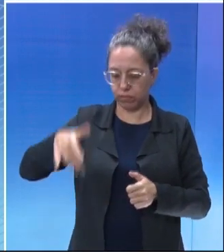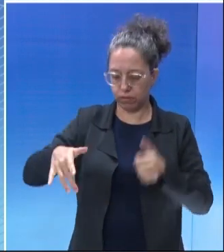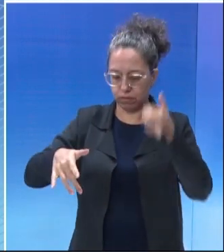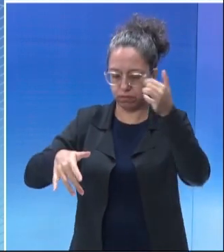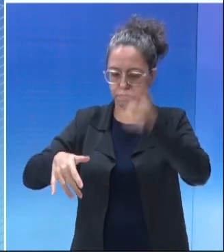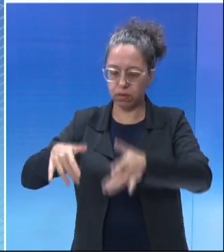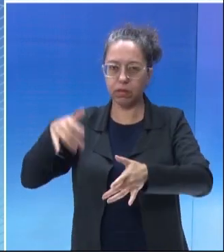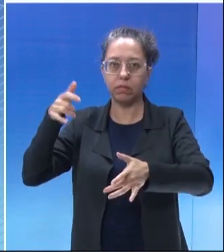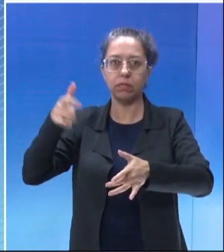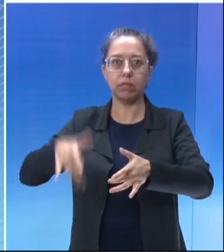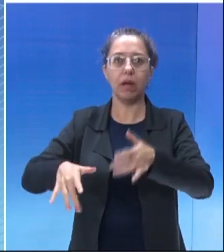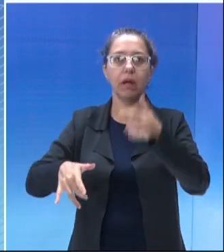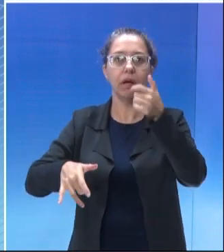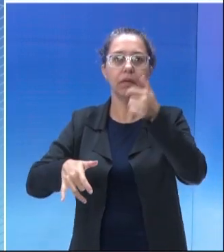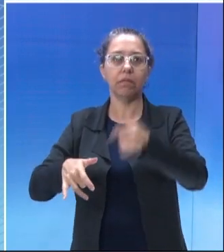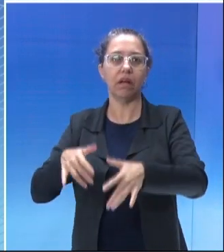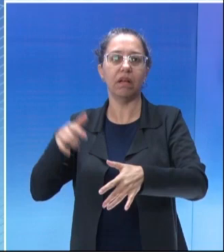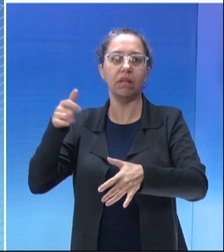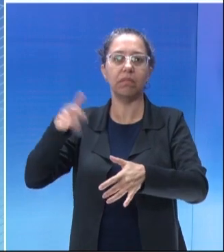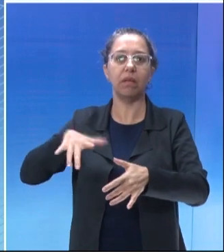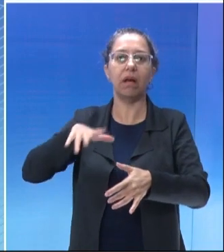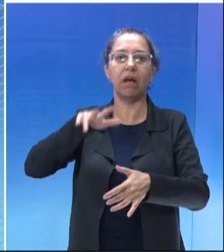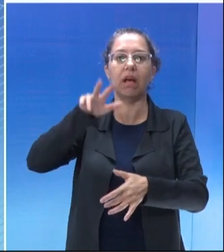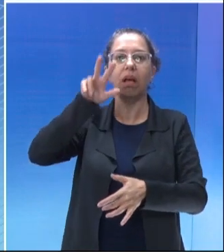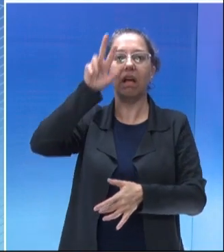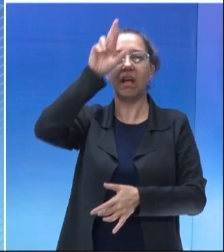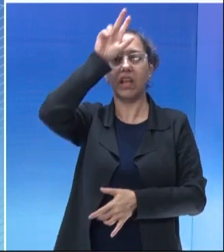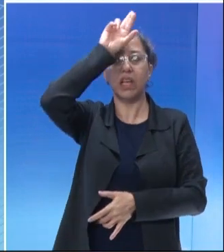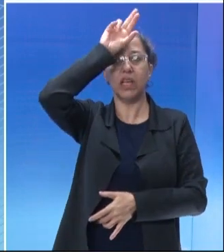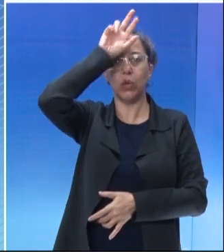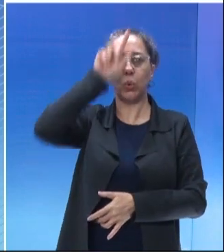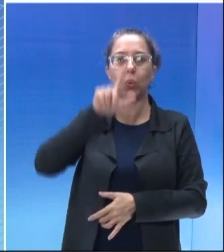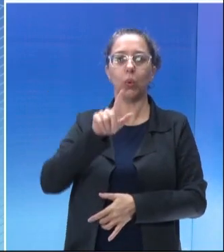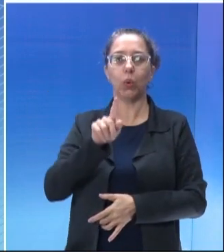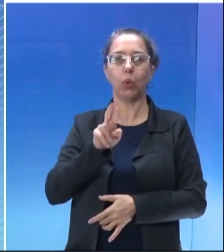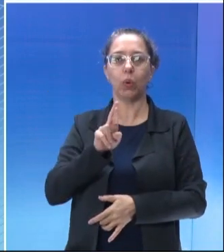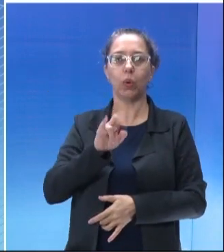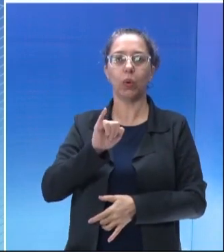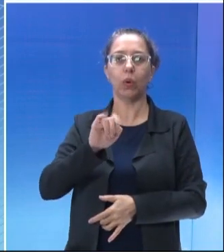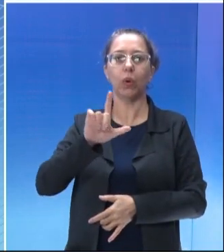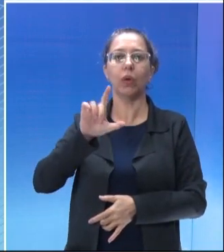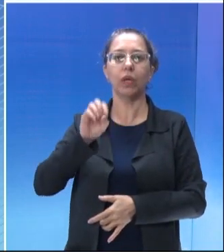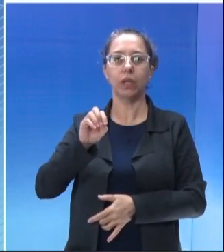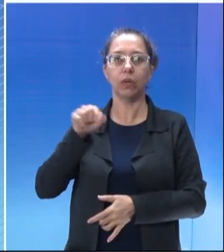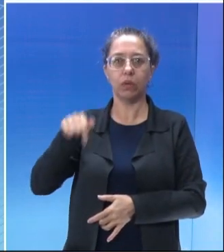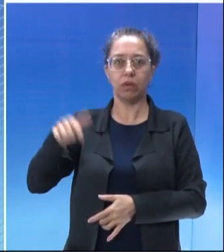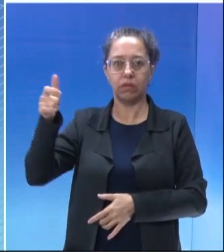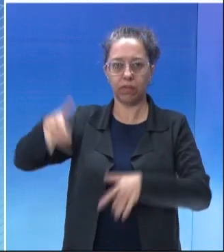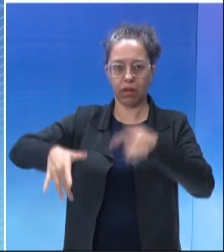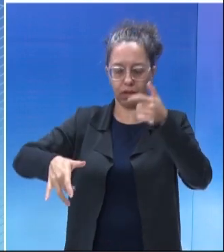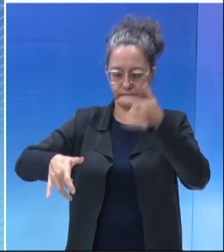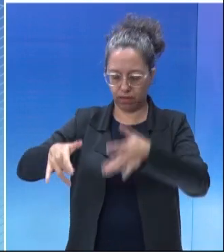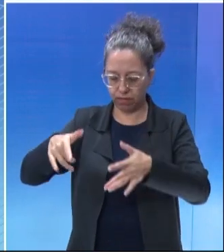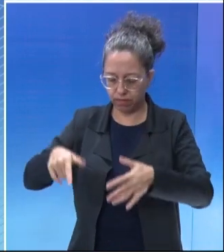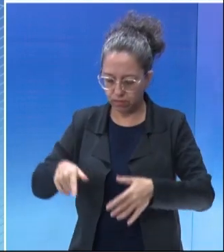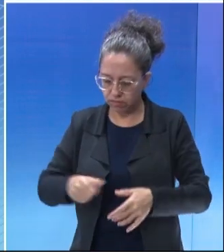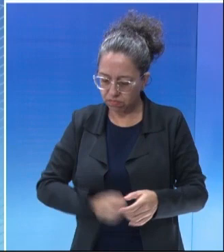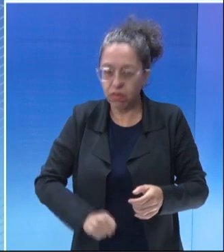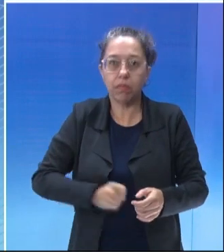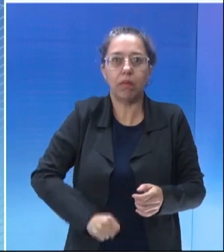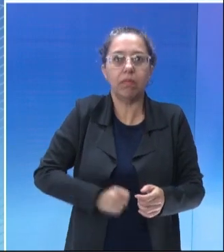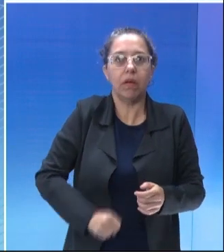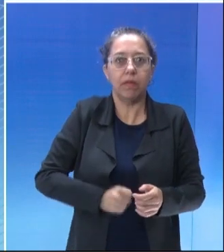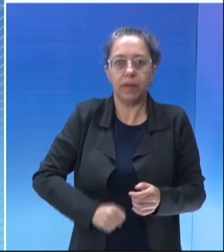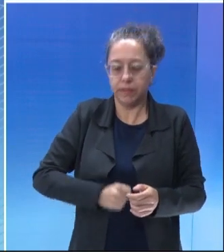grilo soltasse seus excrementos naquele papel, para que o documento ficasse com uma aparência velha, para a pessoa dizer, não, eu